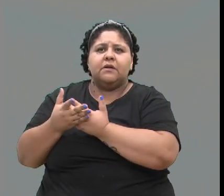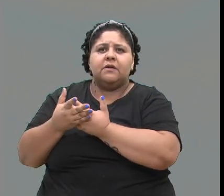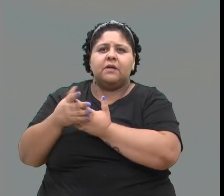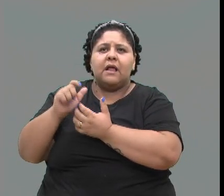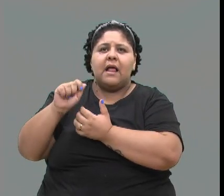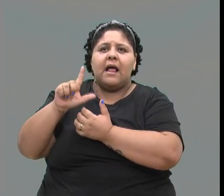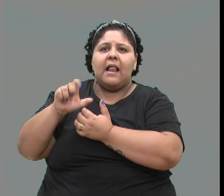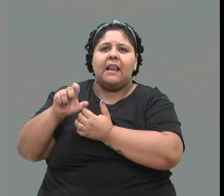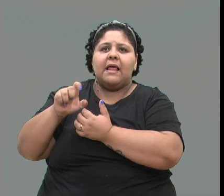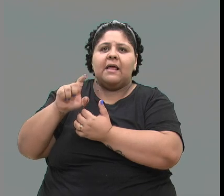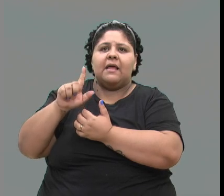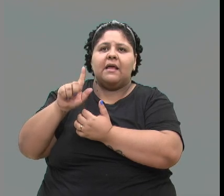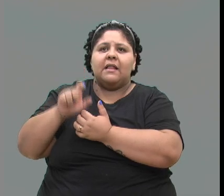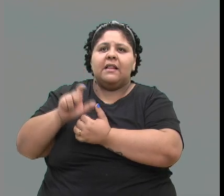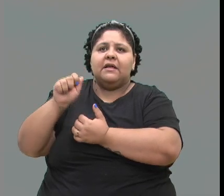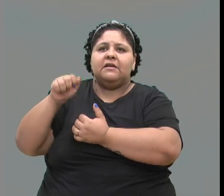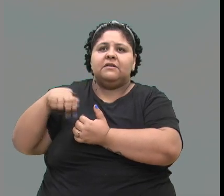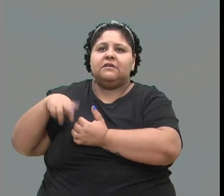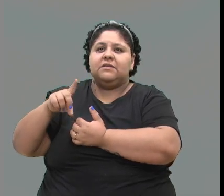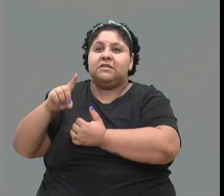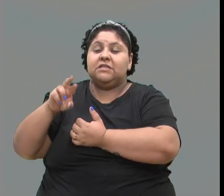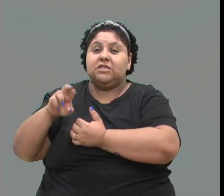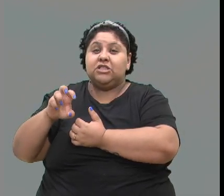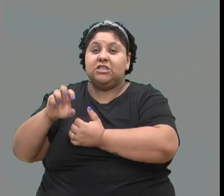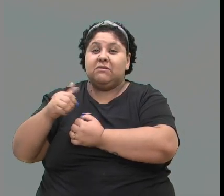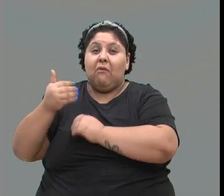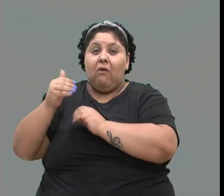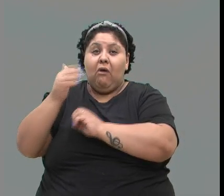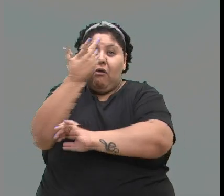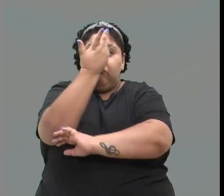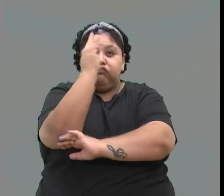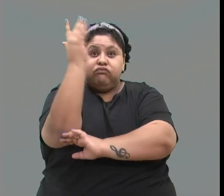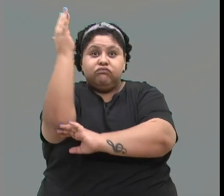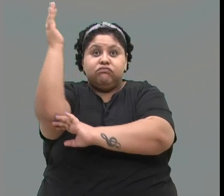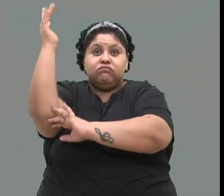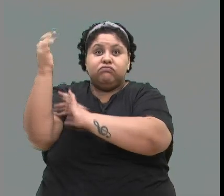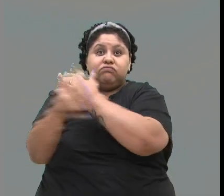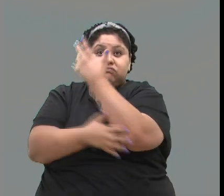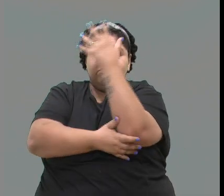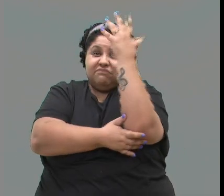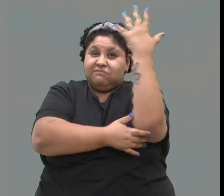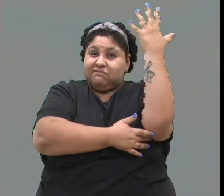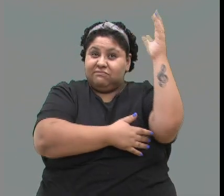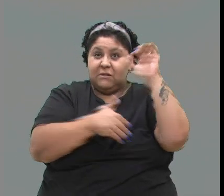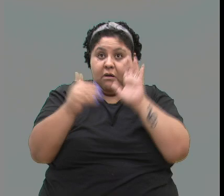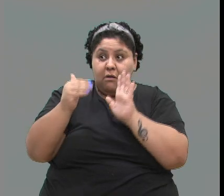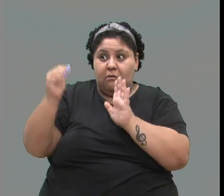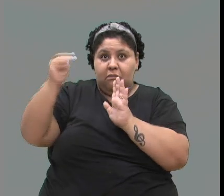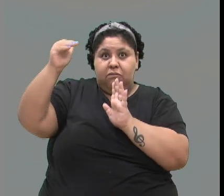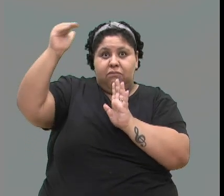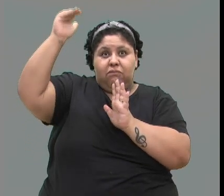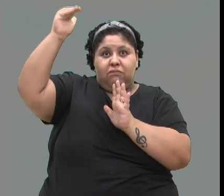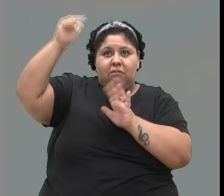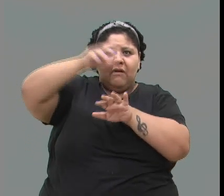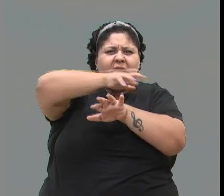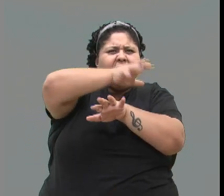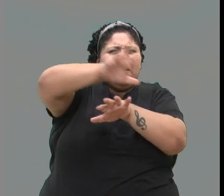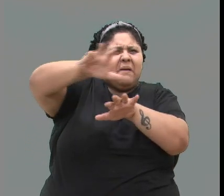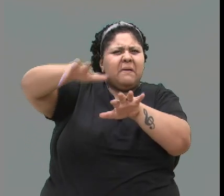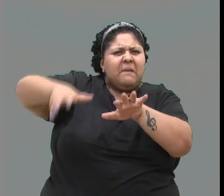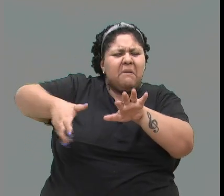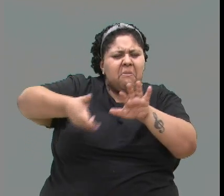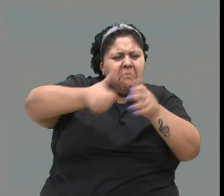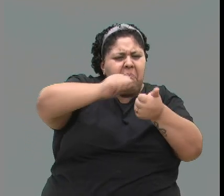Luciano. Olha a altura que está esse mato. É no entorno ali do campo de